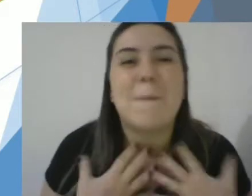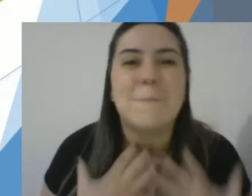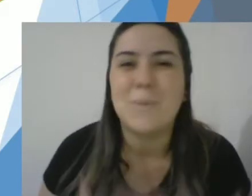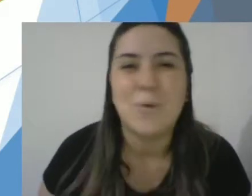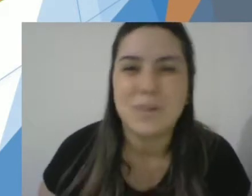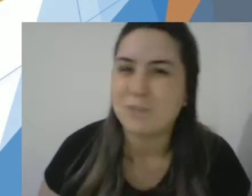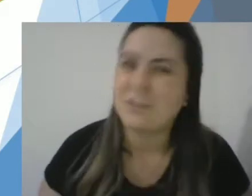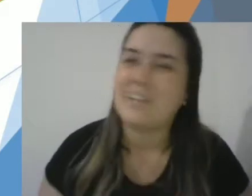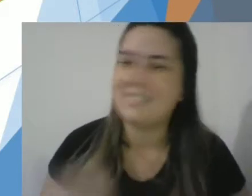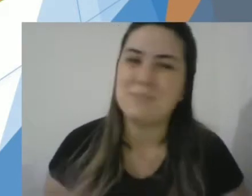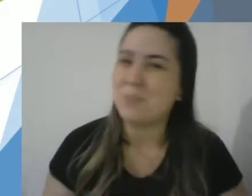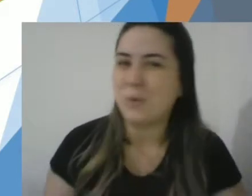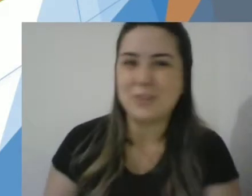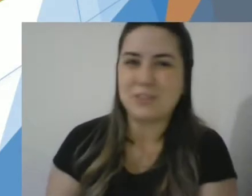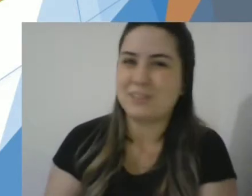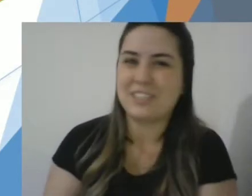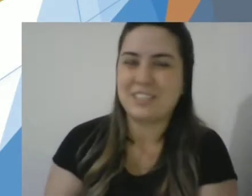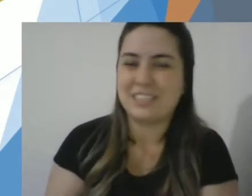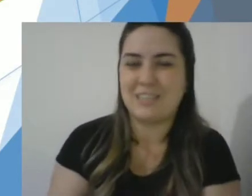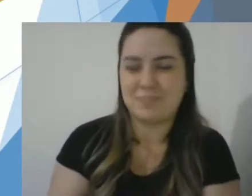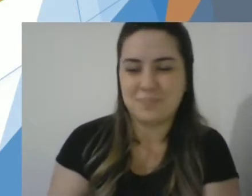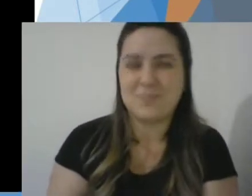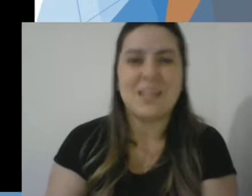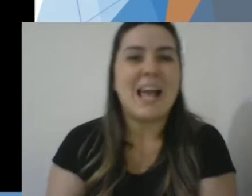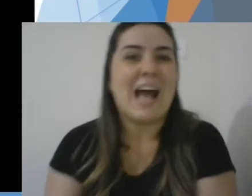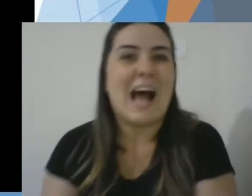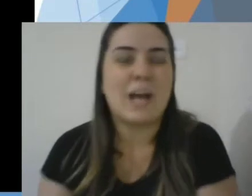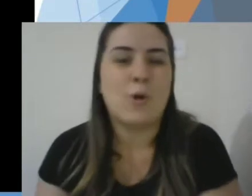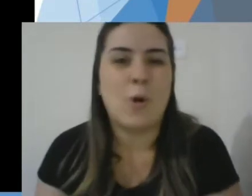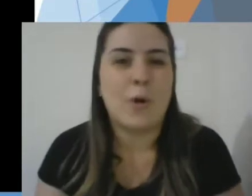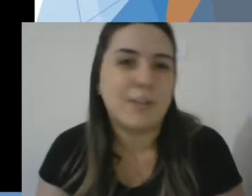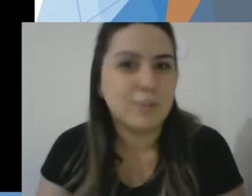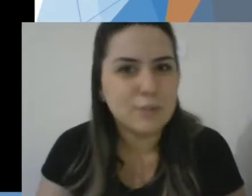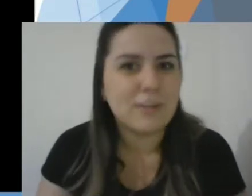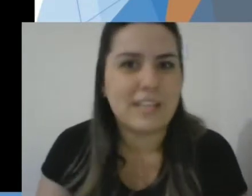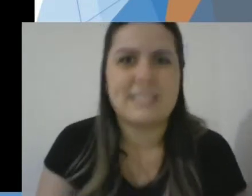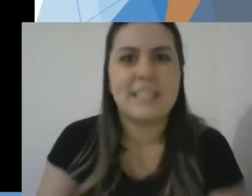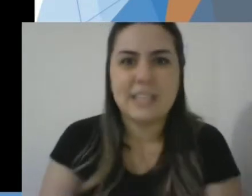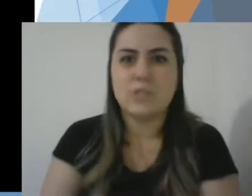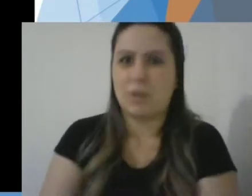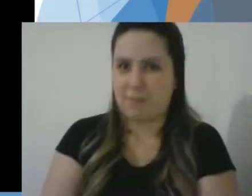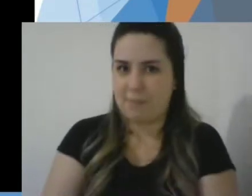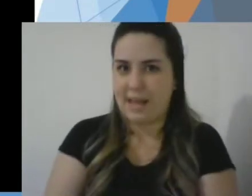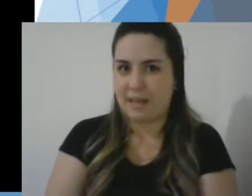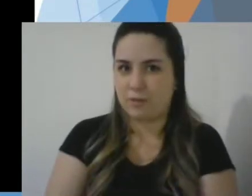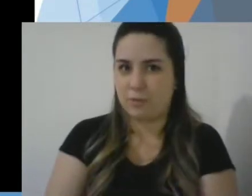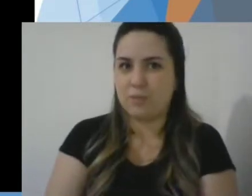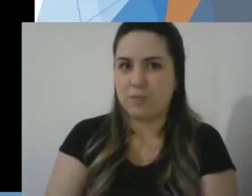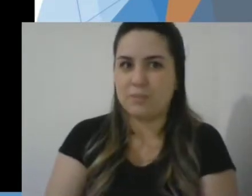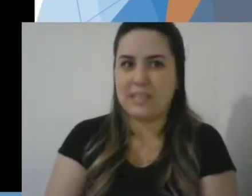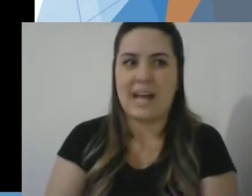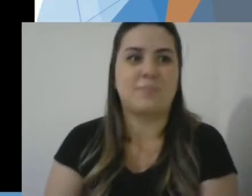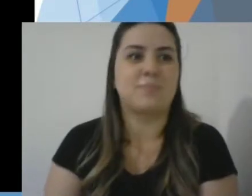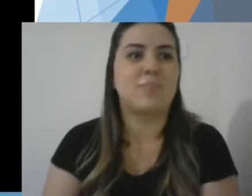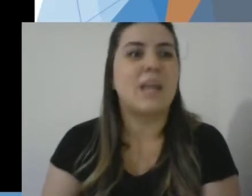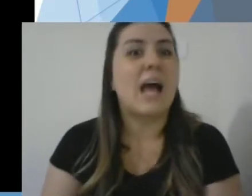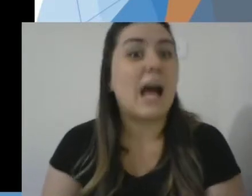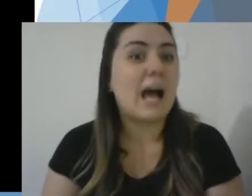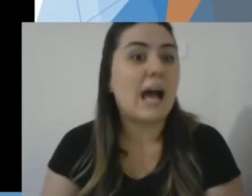quinta-feira muito feliz e muito divertida. Agora, vamos falar as letrinhas do alfabeto? Vamos